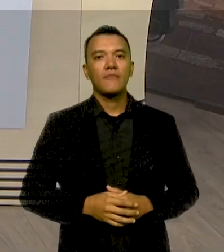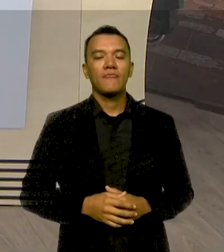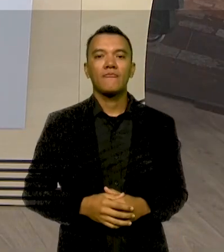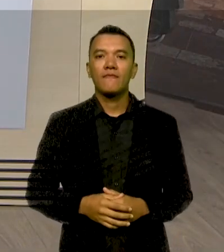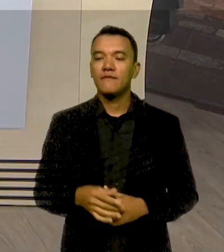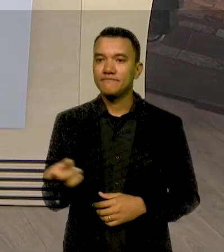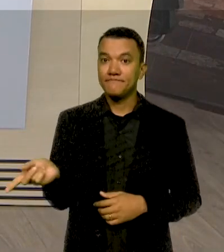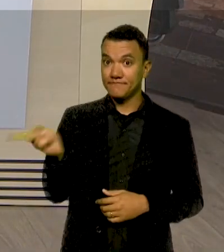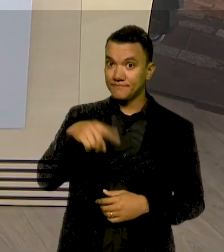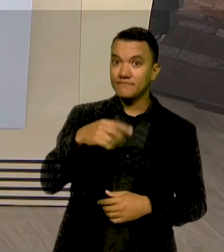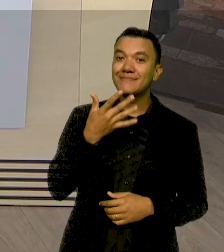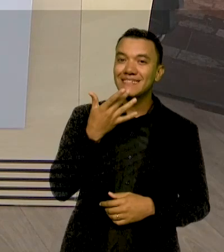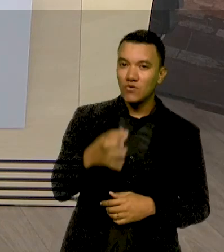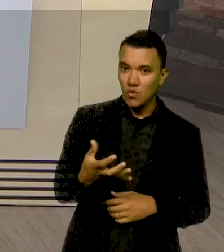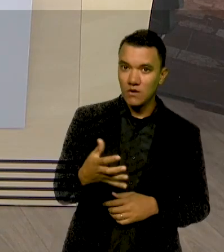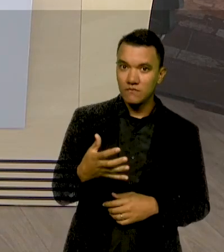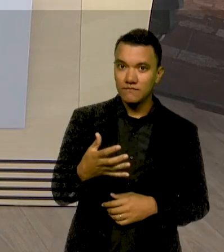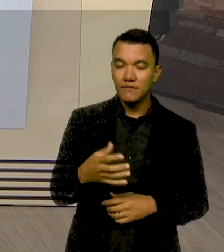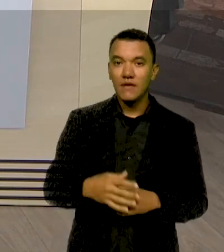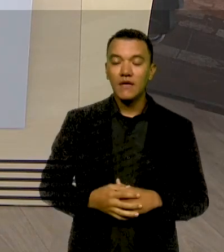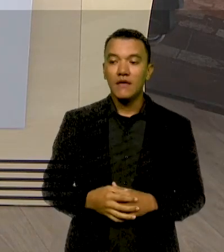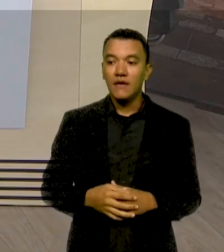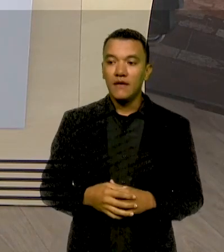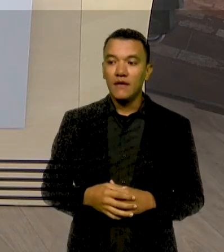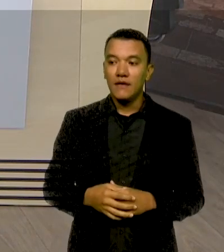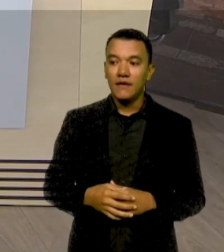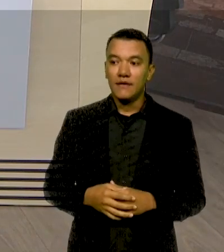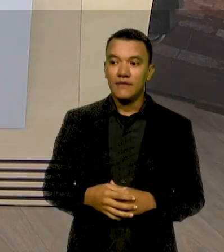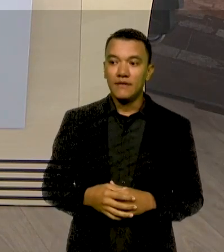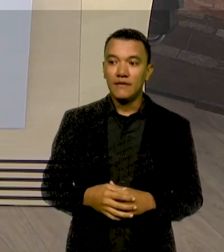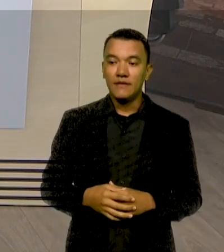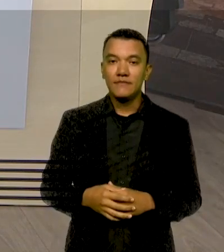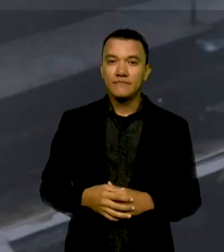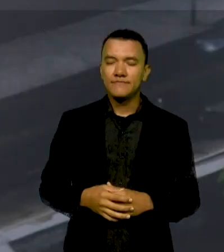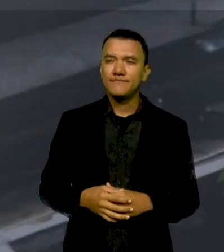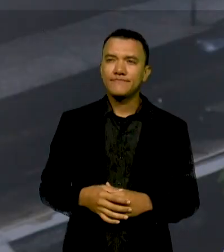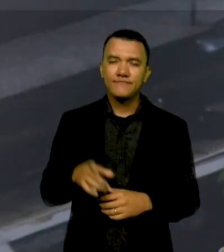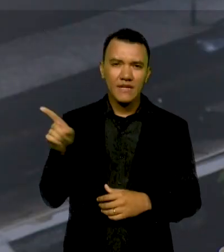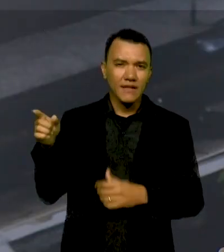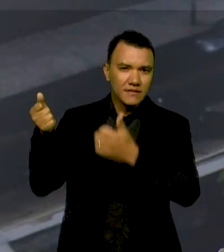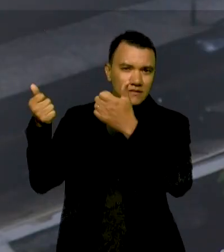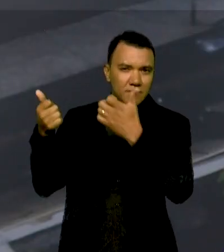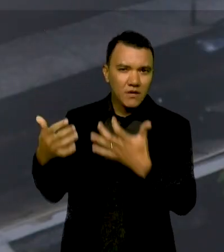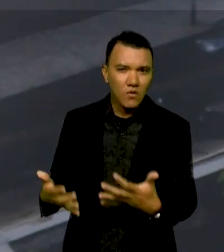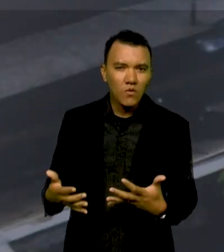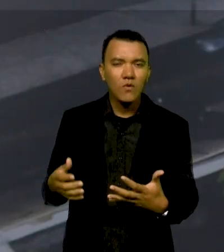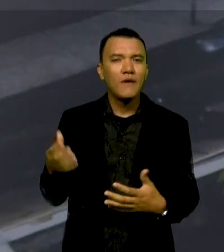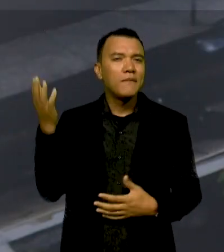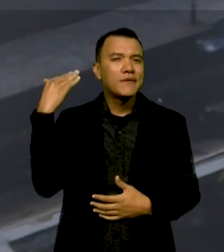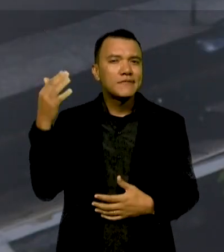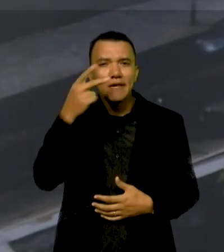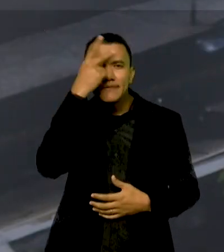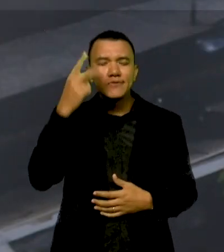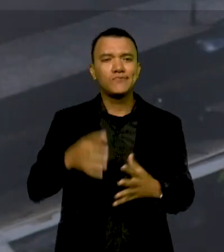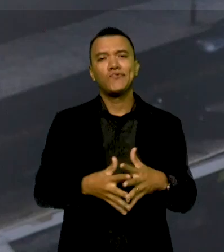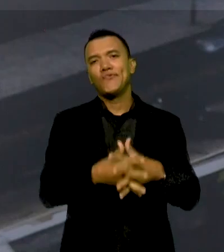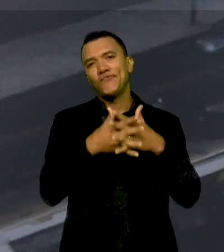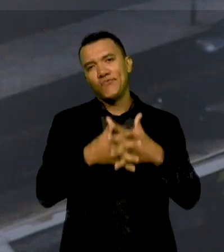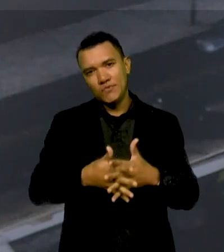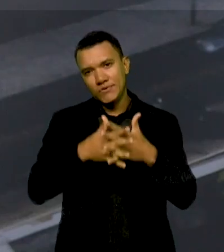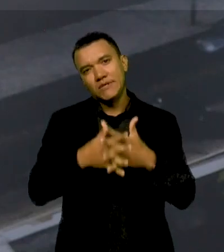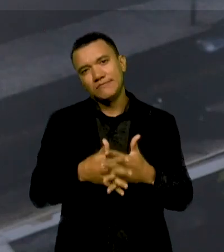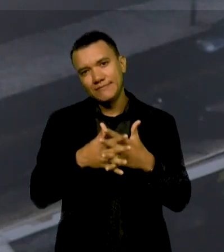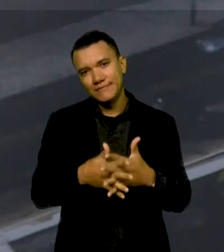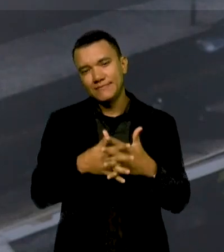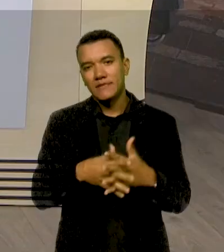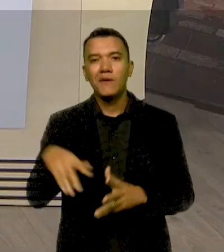João, queria aproveitar o que ela acabou de falar, que havia, inclusive, uma confusão que as pessoas faziam, né,